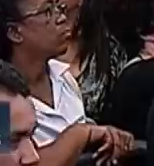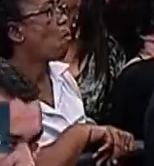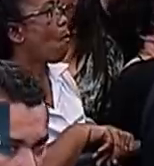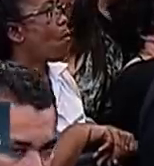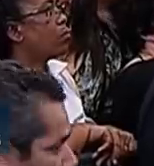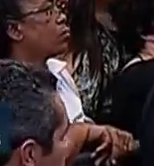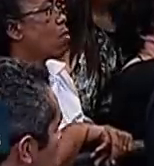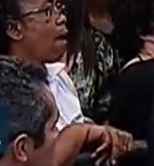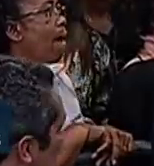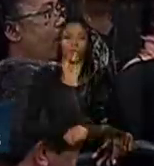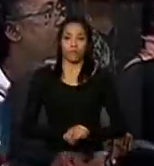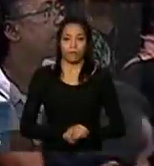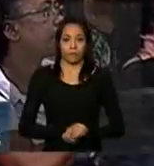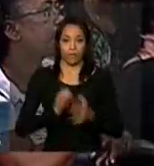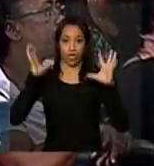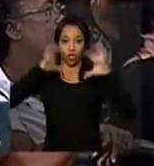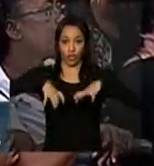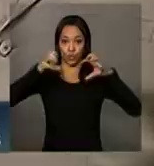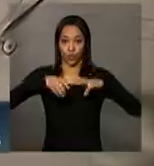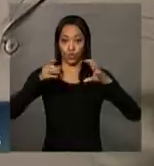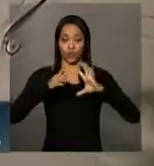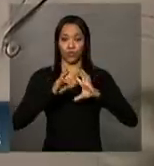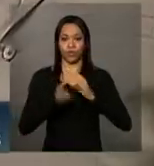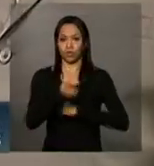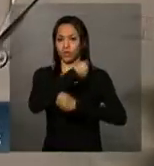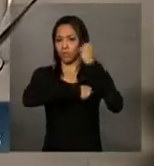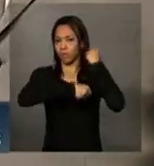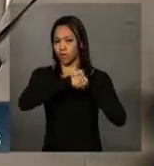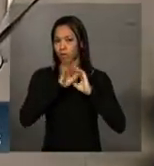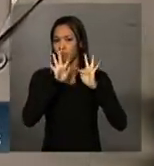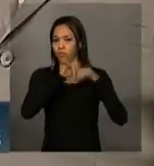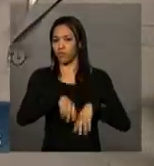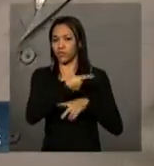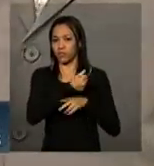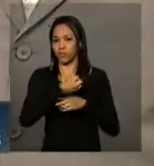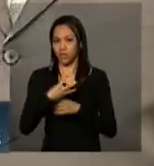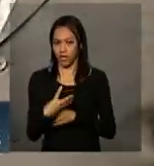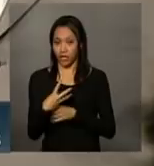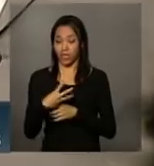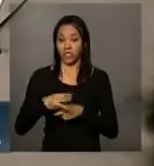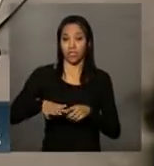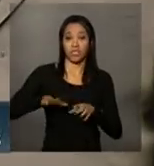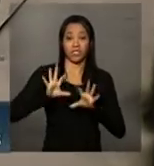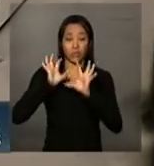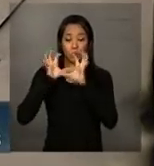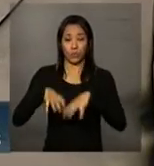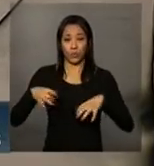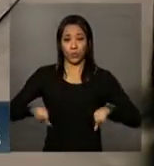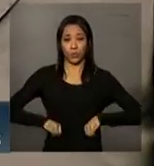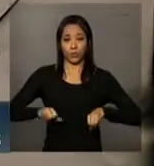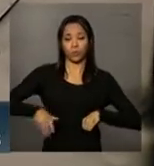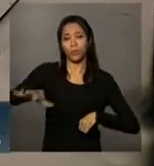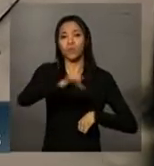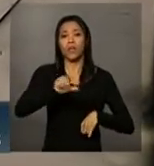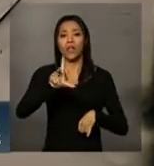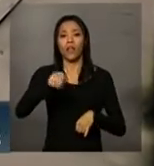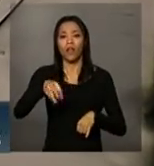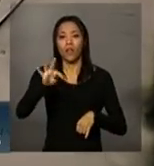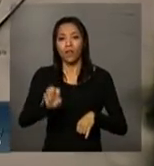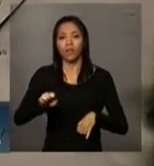as chuvas no fim de 2013 que assolaram a região Leste de Minas de Minas Gerais deixaram as